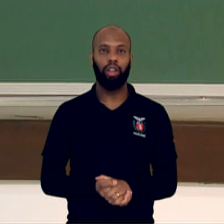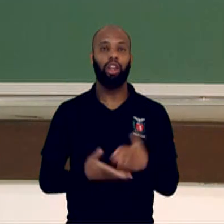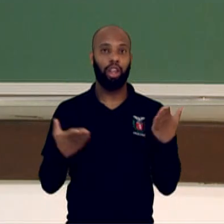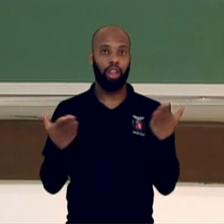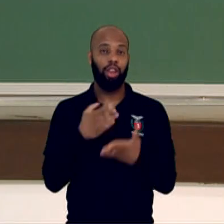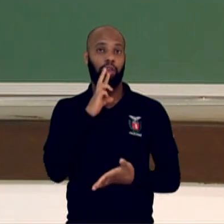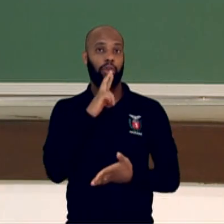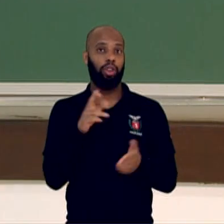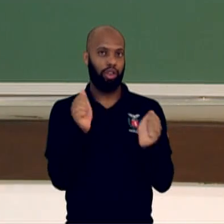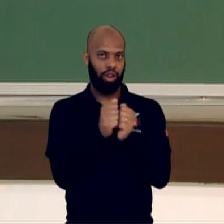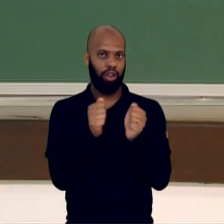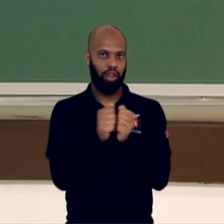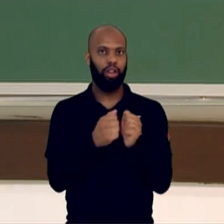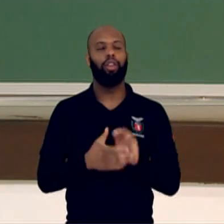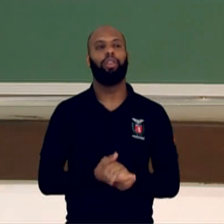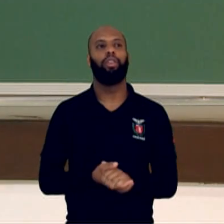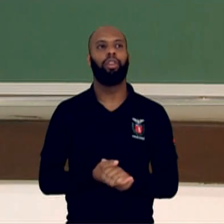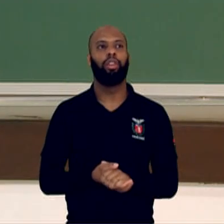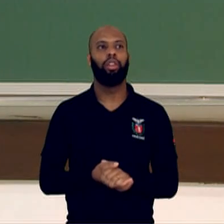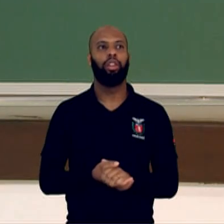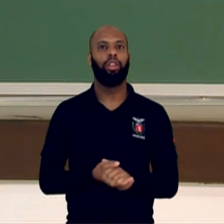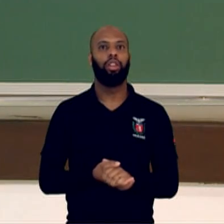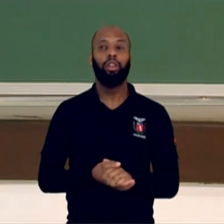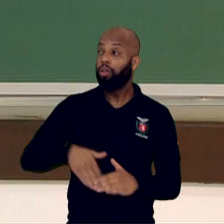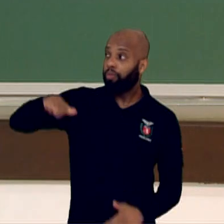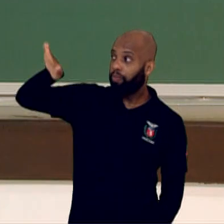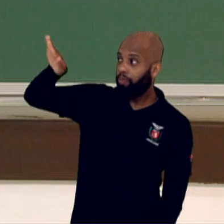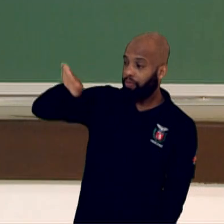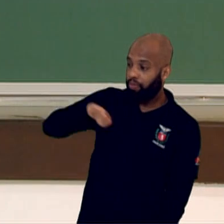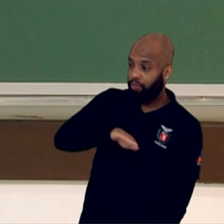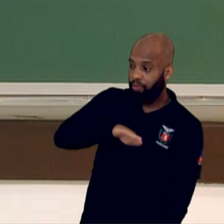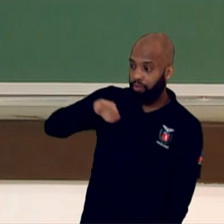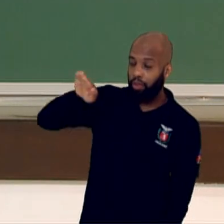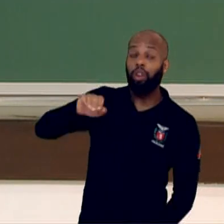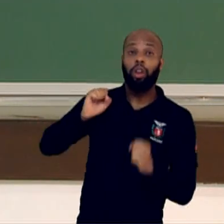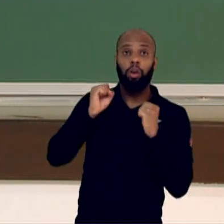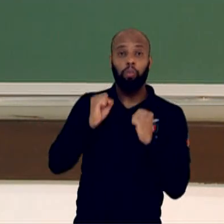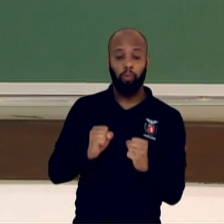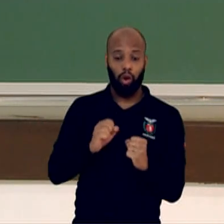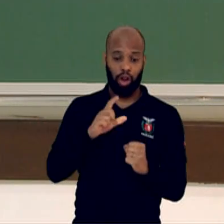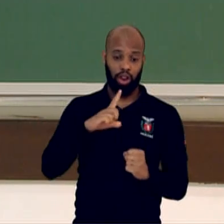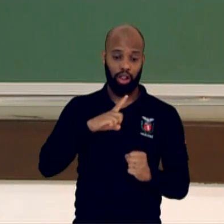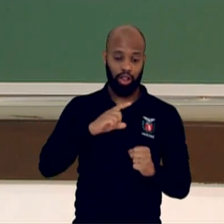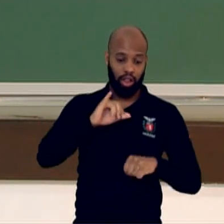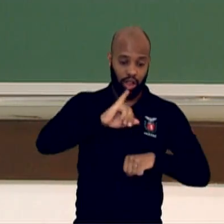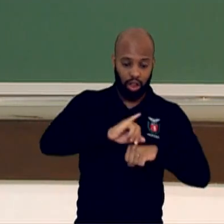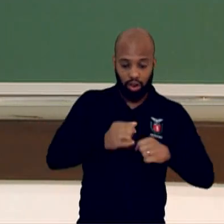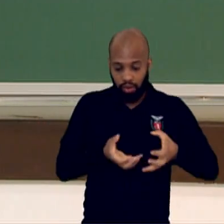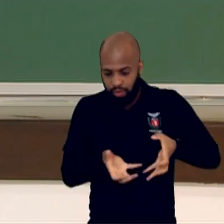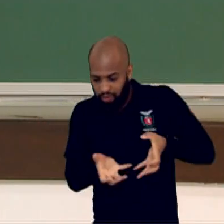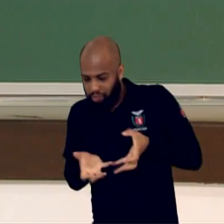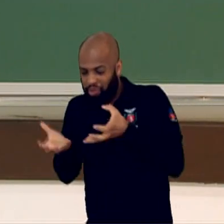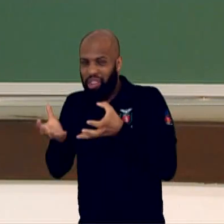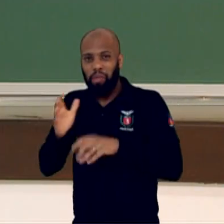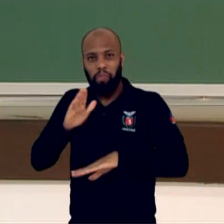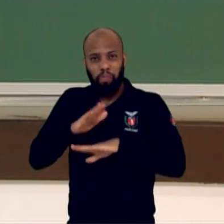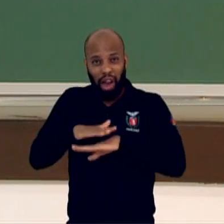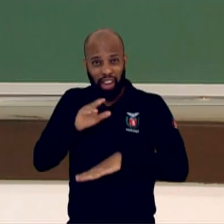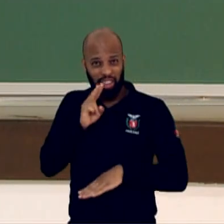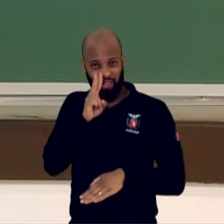vamos responder junto agora. O plano inclinado pode elevar cargas, aumentando o